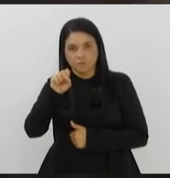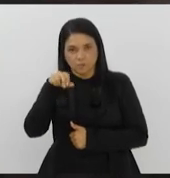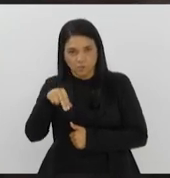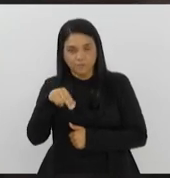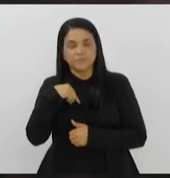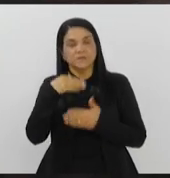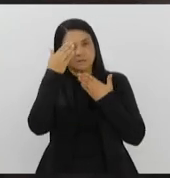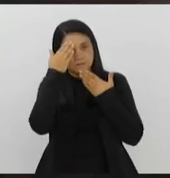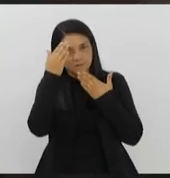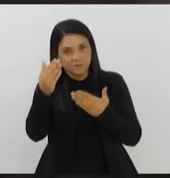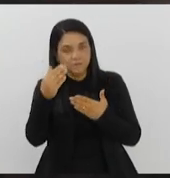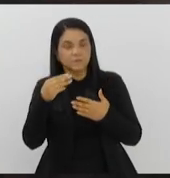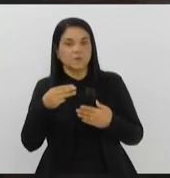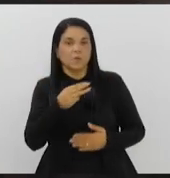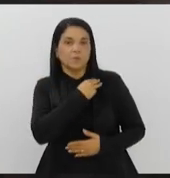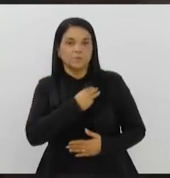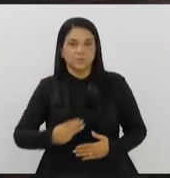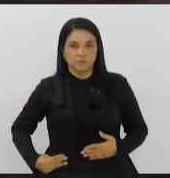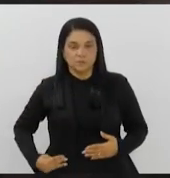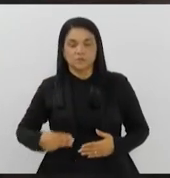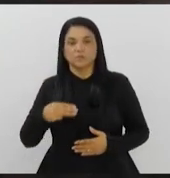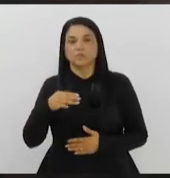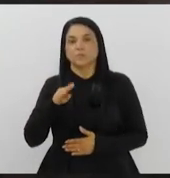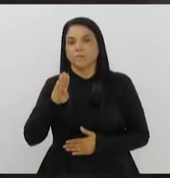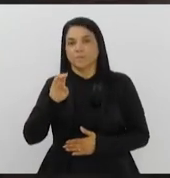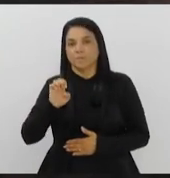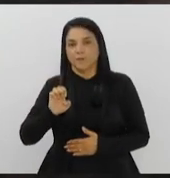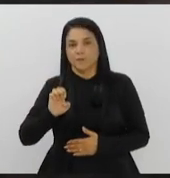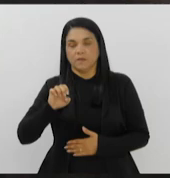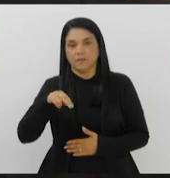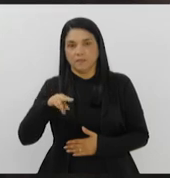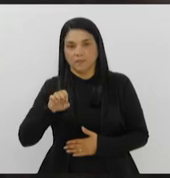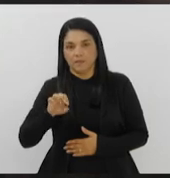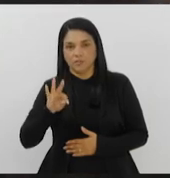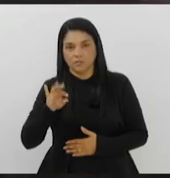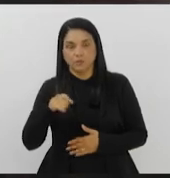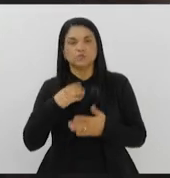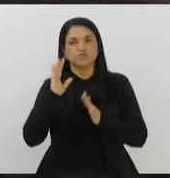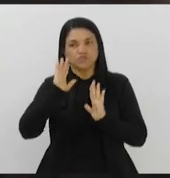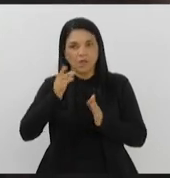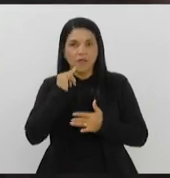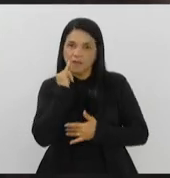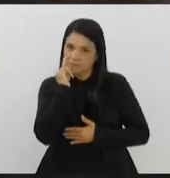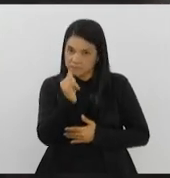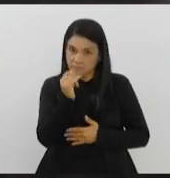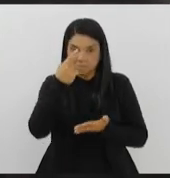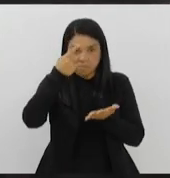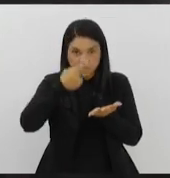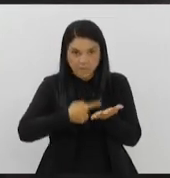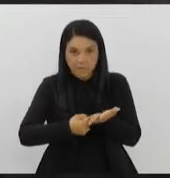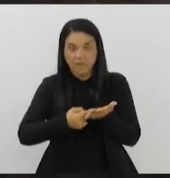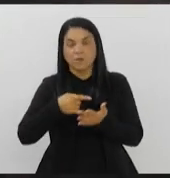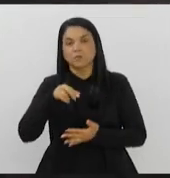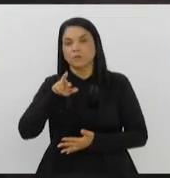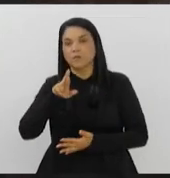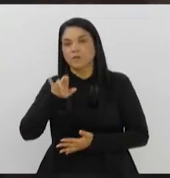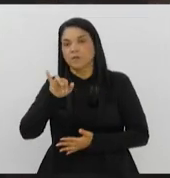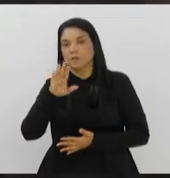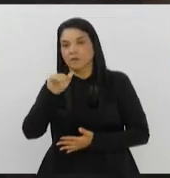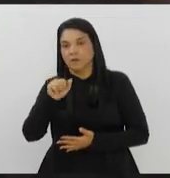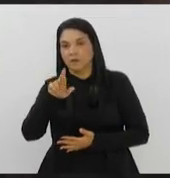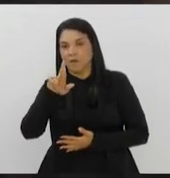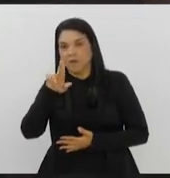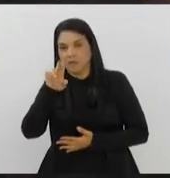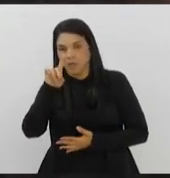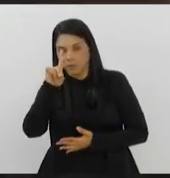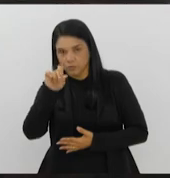ao ministro Benedito e a todo o STJ, dizer que já marquei com o Dr. Ricardo Cardoso, presidente do Tribunal de Justiça, para o início